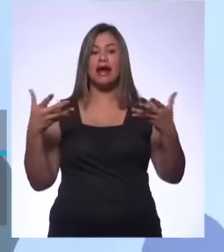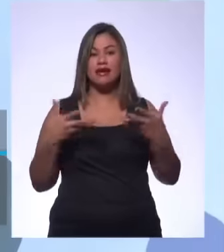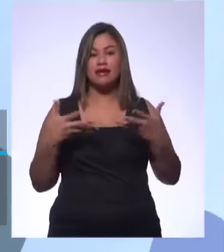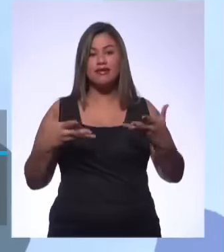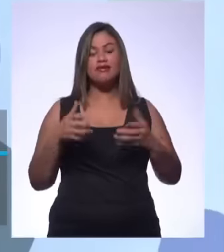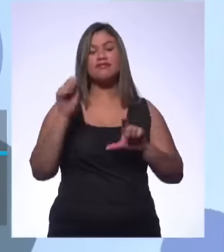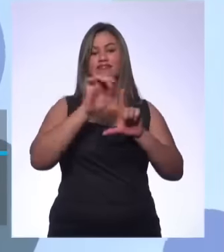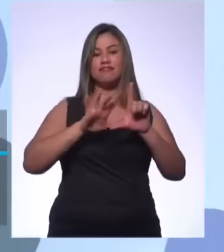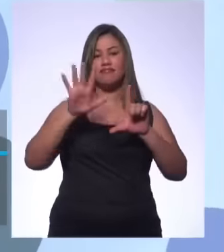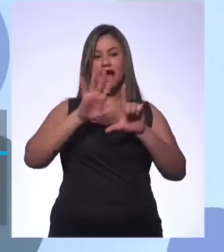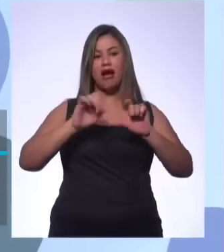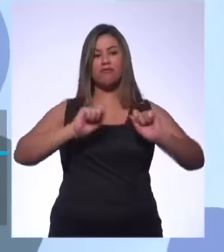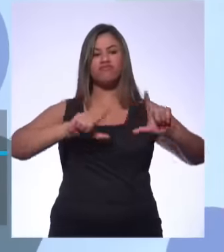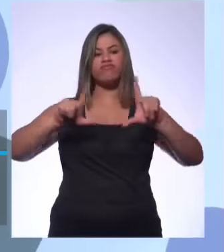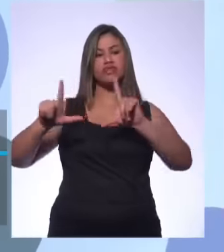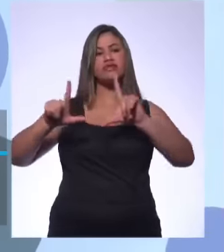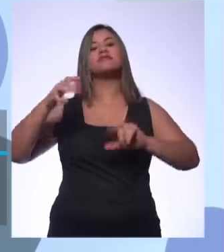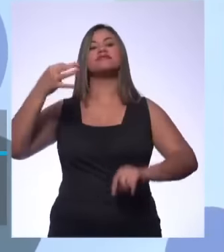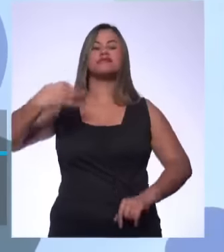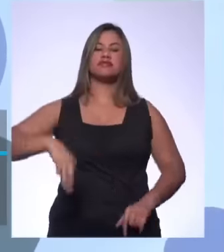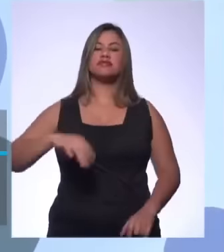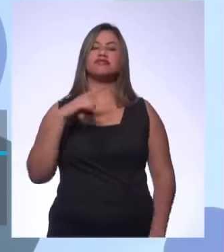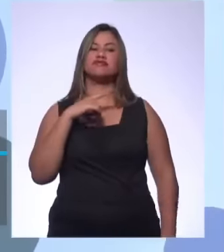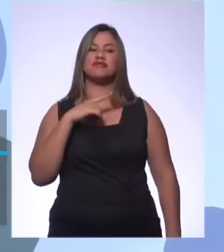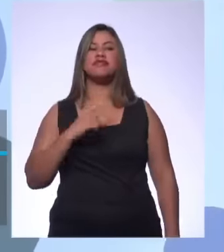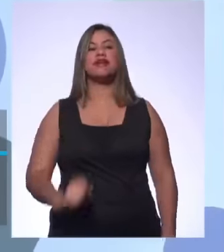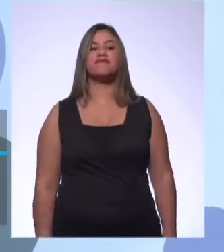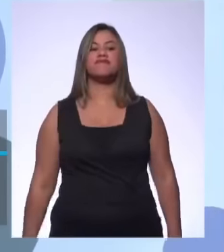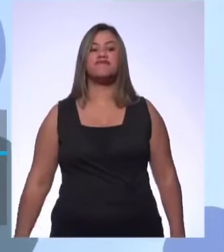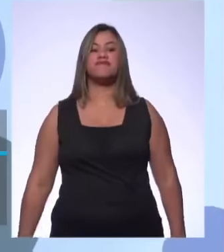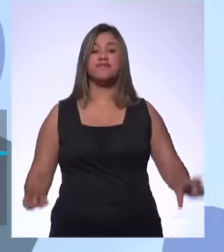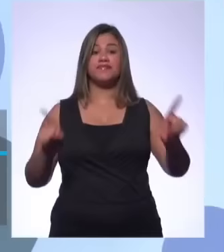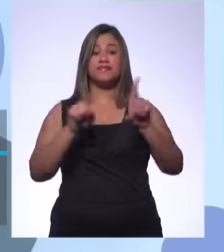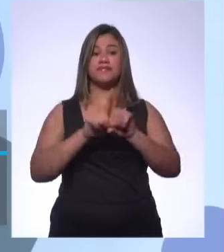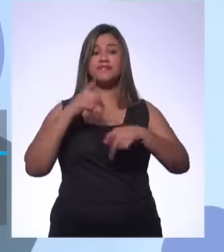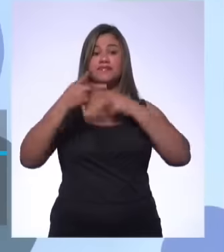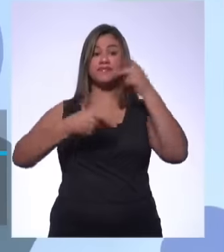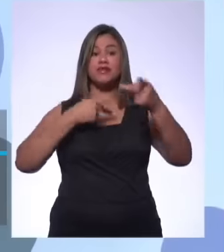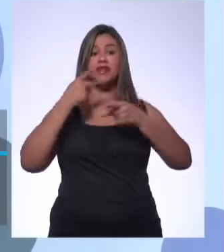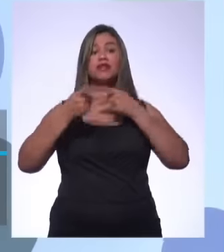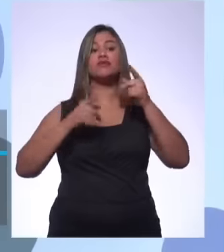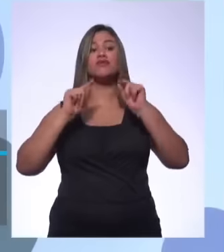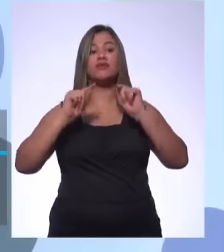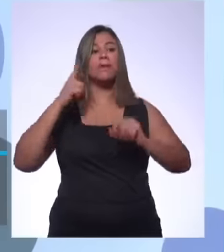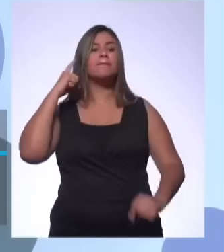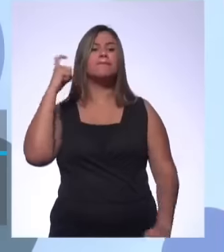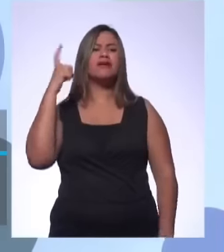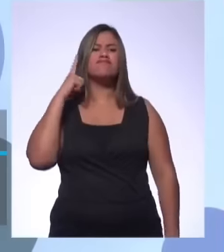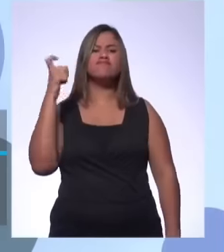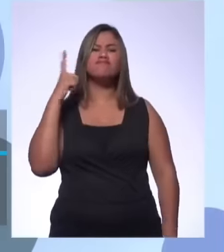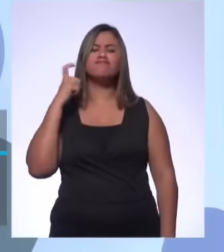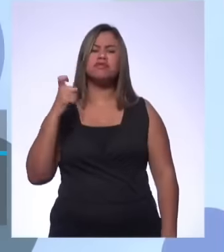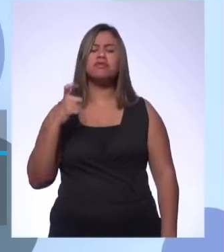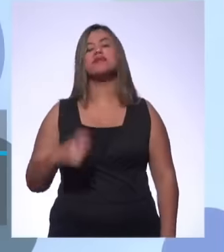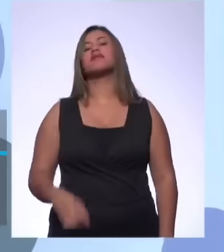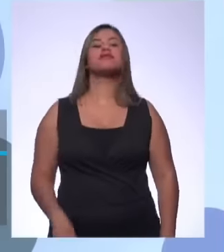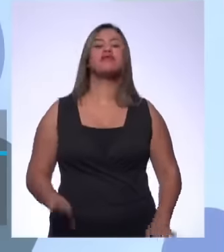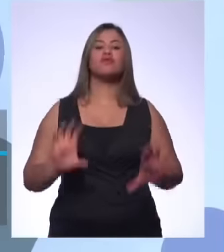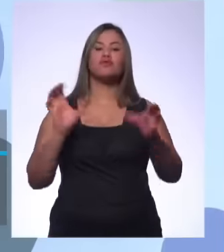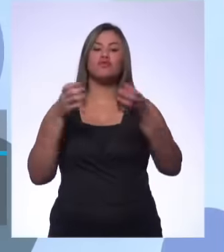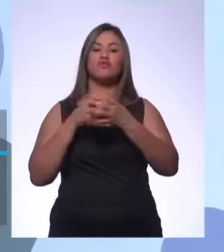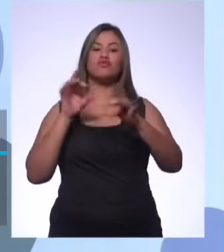já está tudo ok. Então, e também estão falando do som, né? Então, a galera aqui, a turma, essa equipe técnica